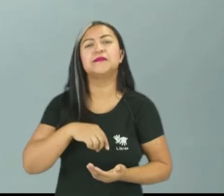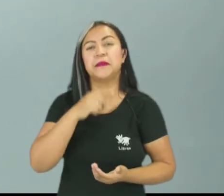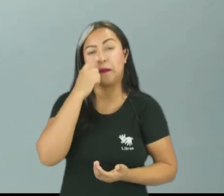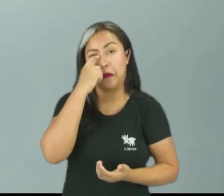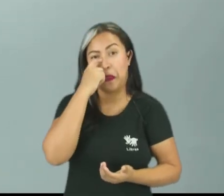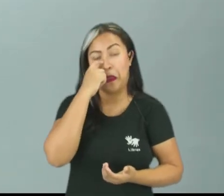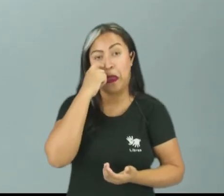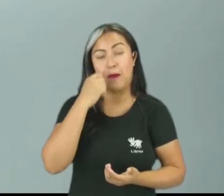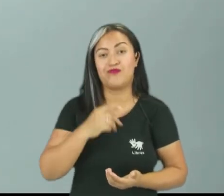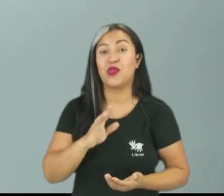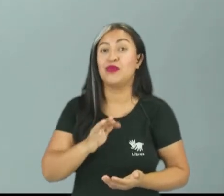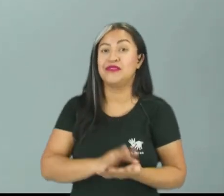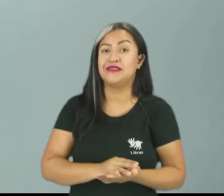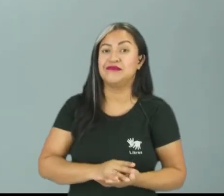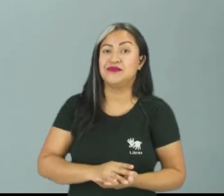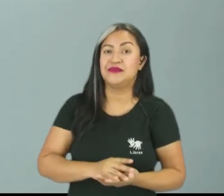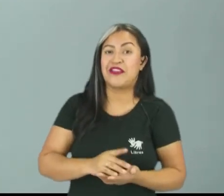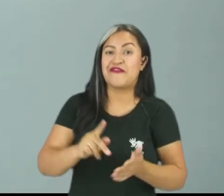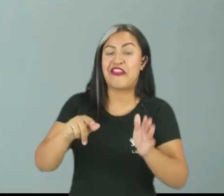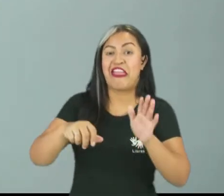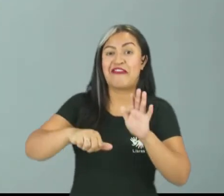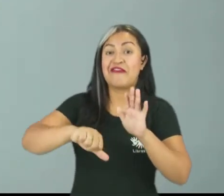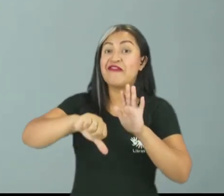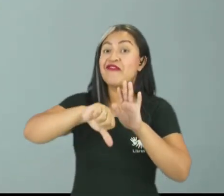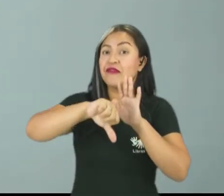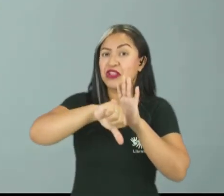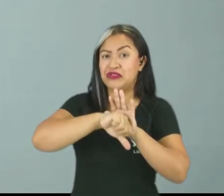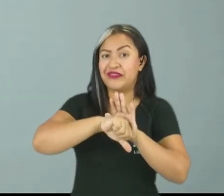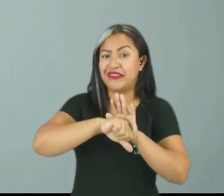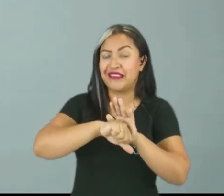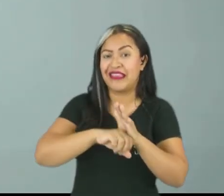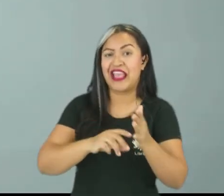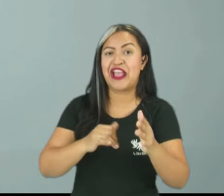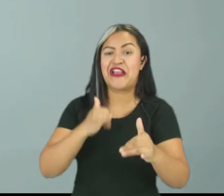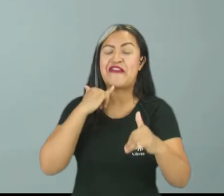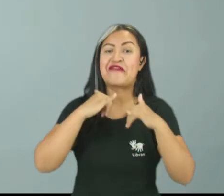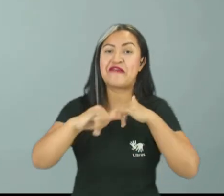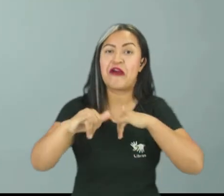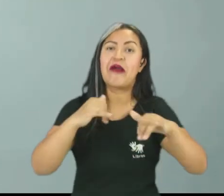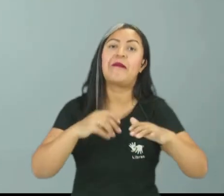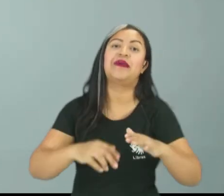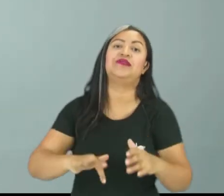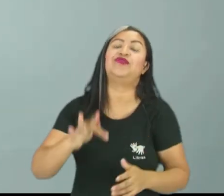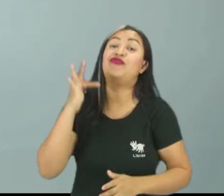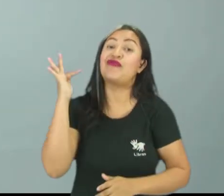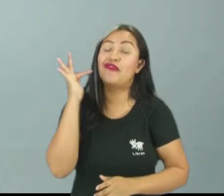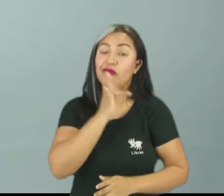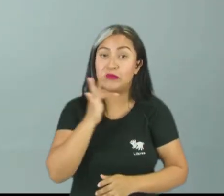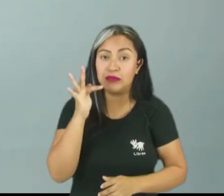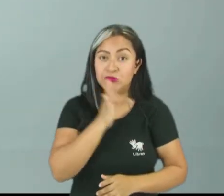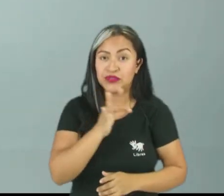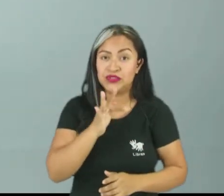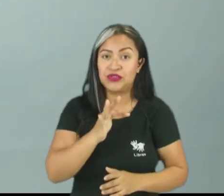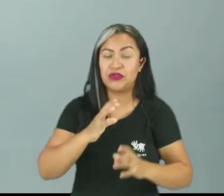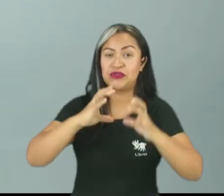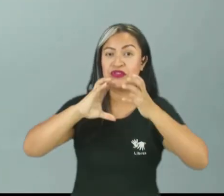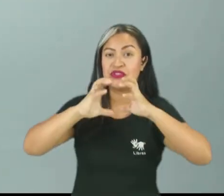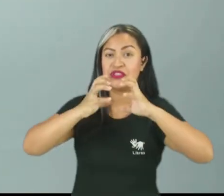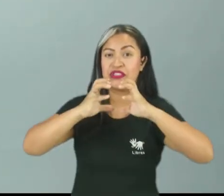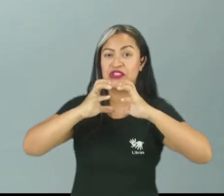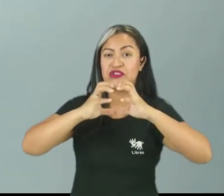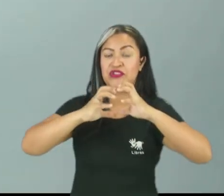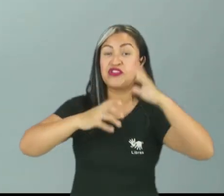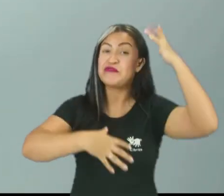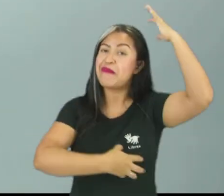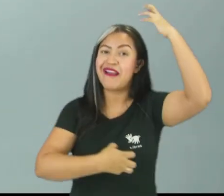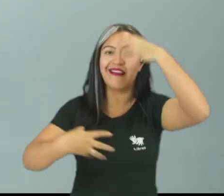referências falsas com relação aos negros, né? Crânios de chimpanzés foram utilizados para mostrar que eram o